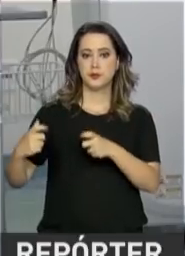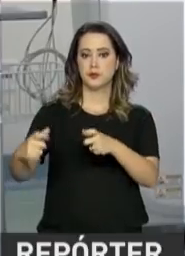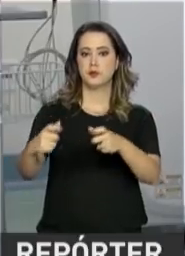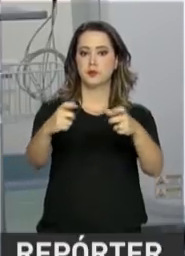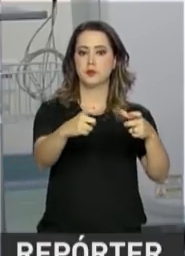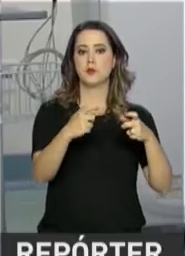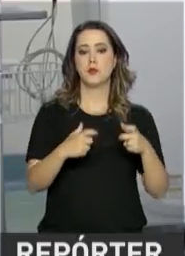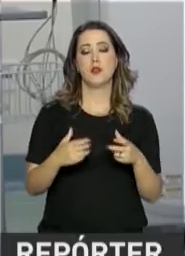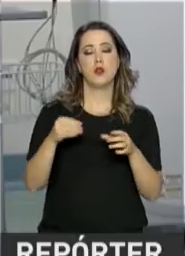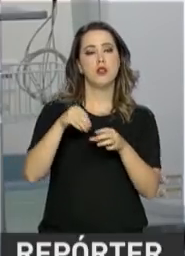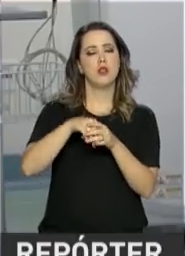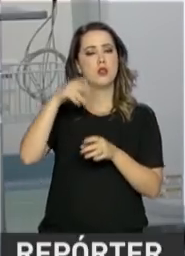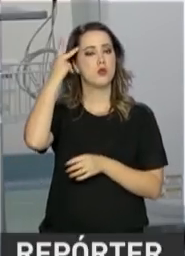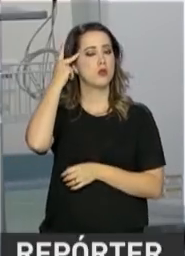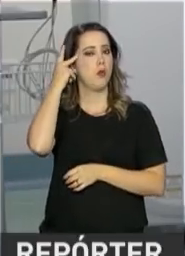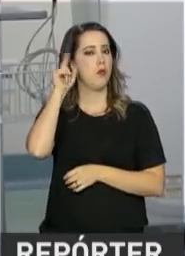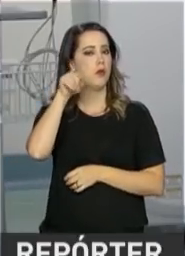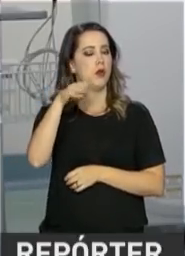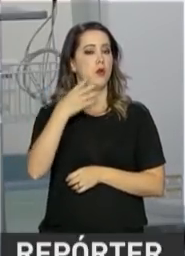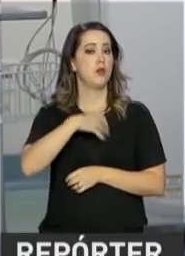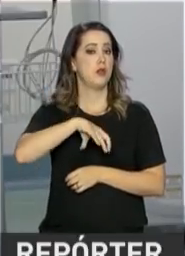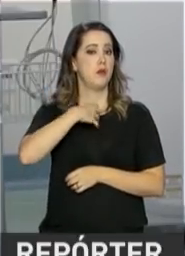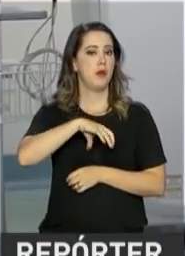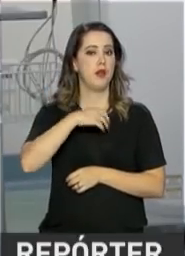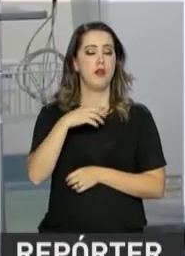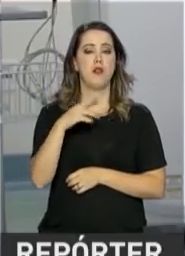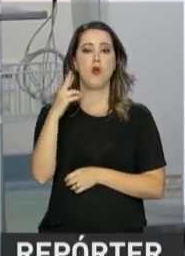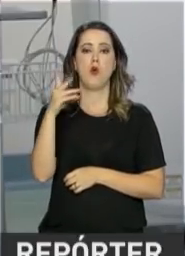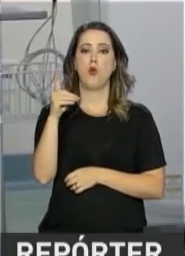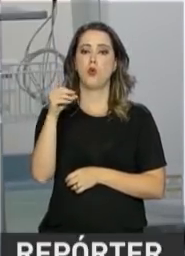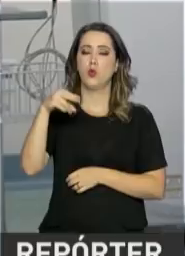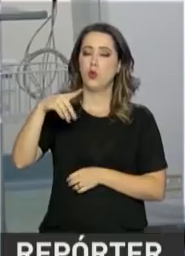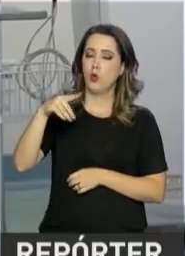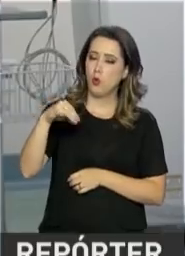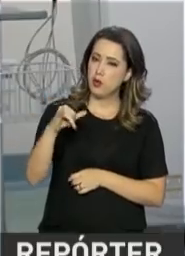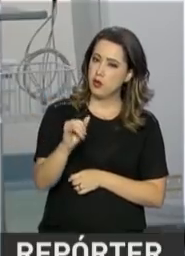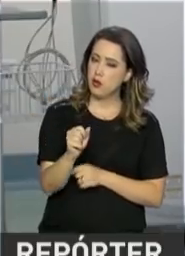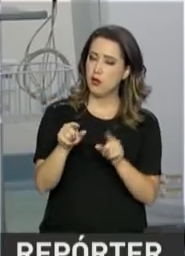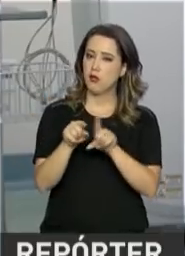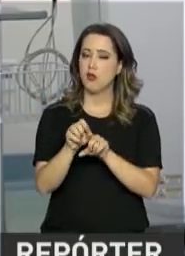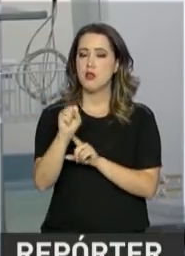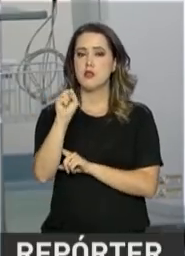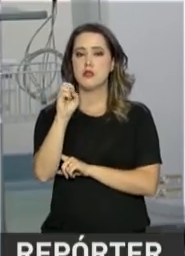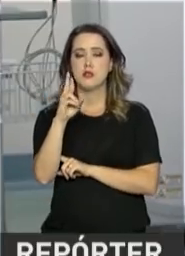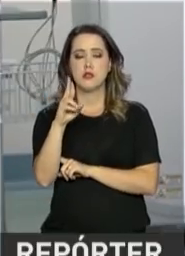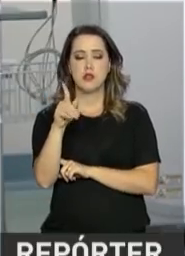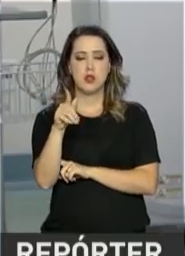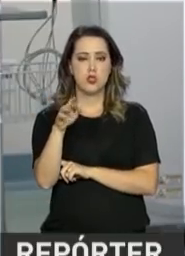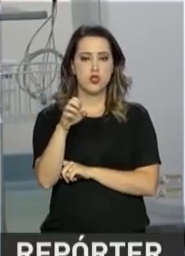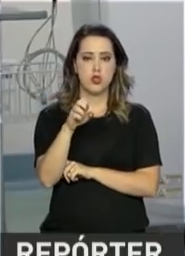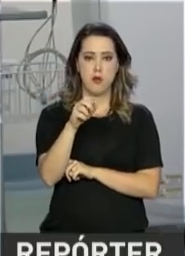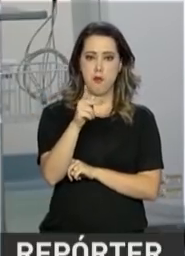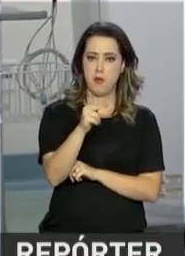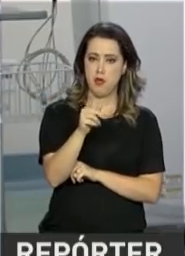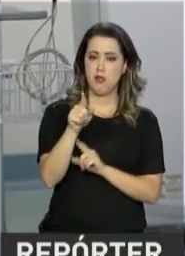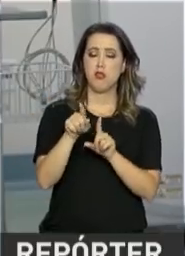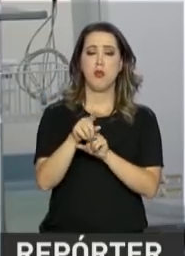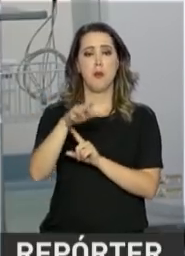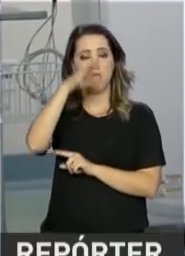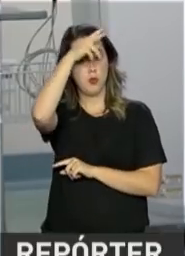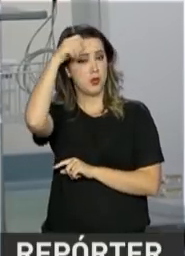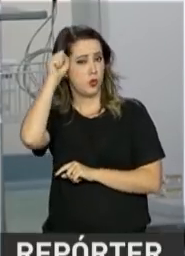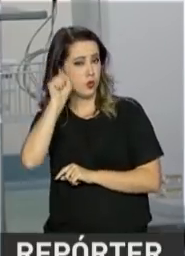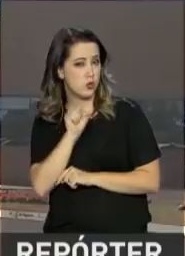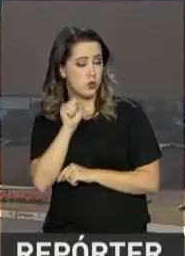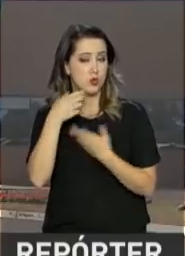cidades do estado de São Paulo, na Bahia, em Rondônia, no Sergipe e no Mato Grosso do Sul. Há outras 3 unidades